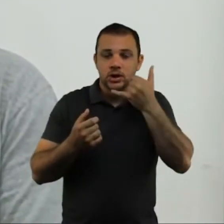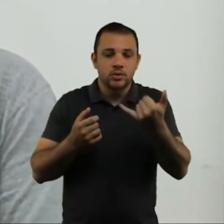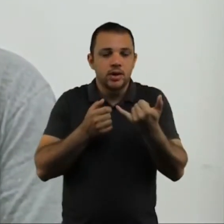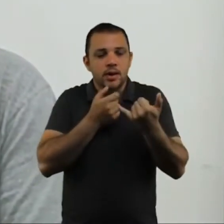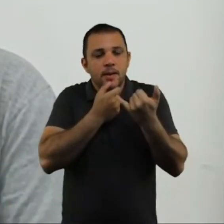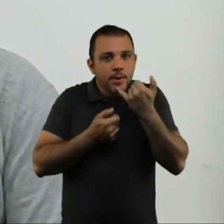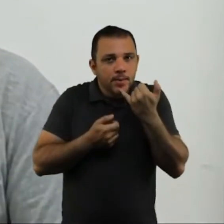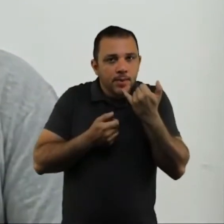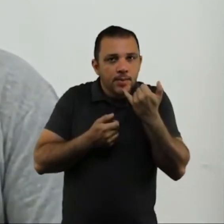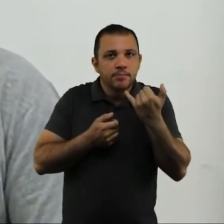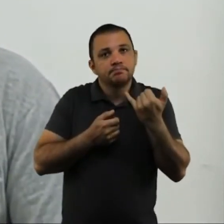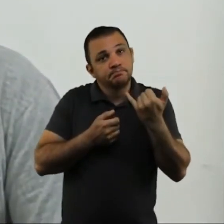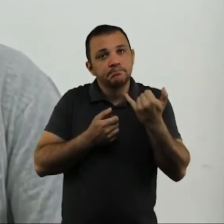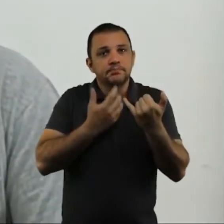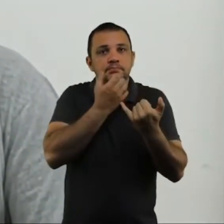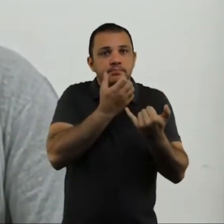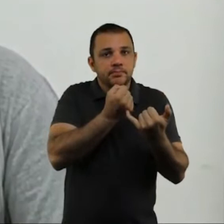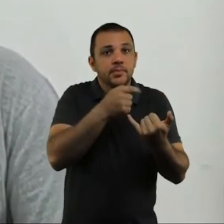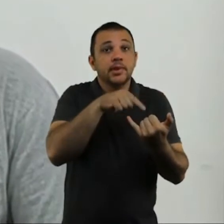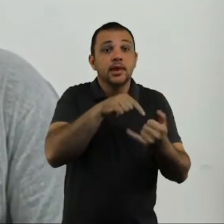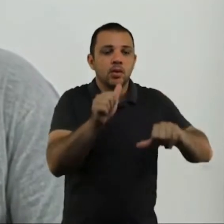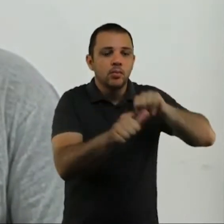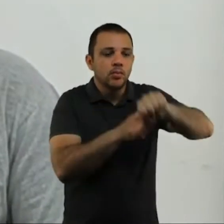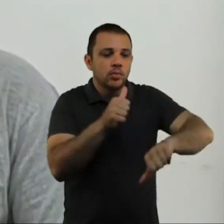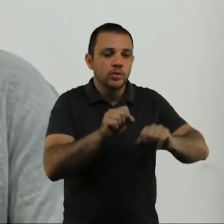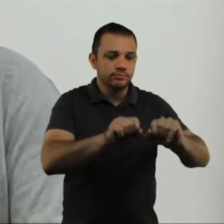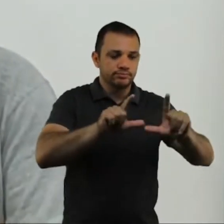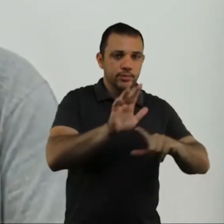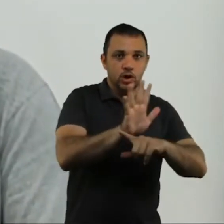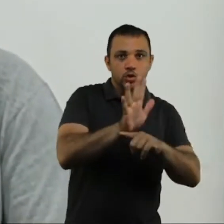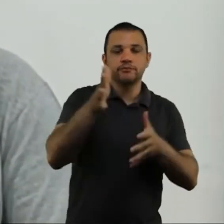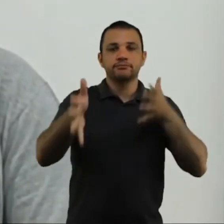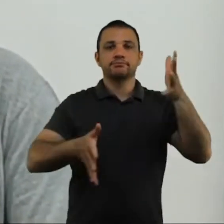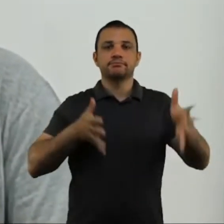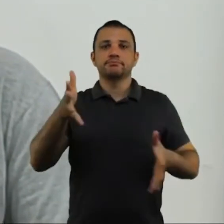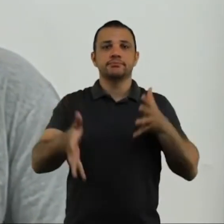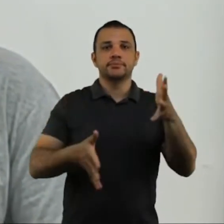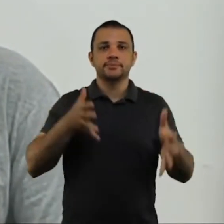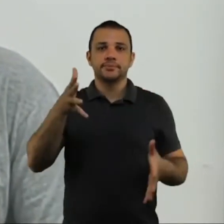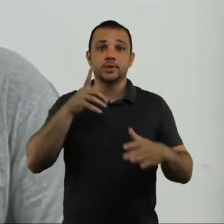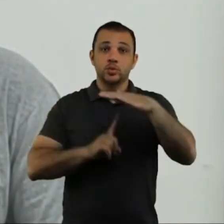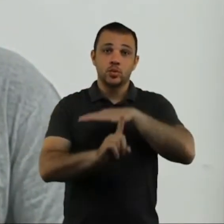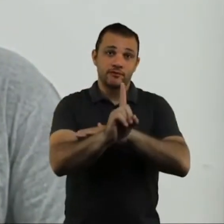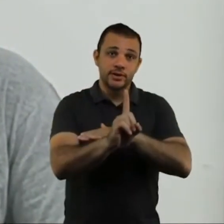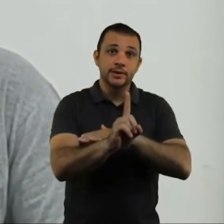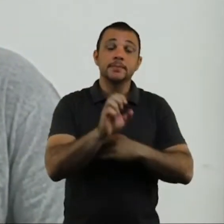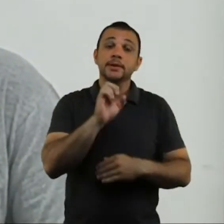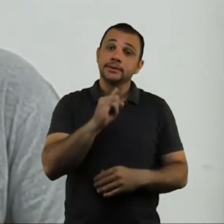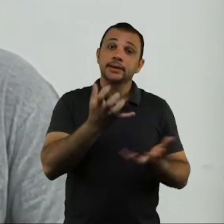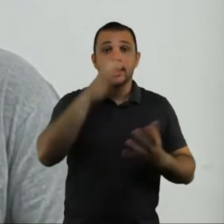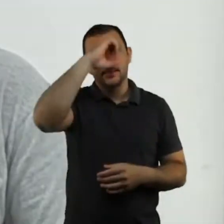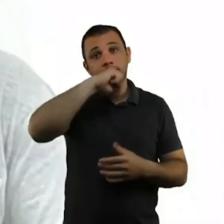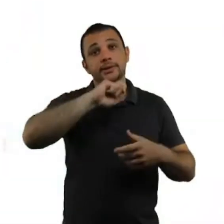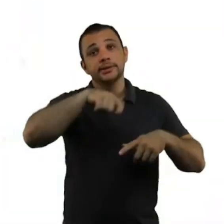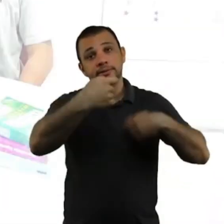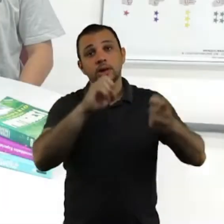na sinalização, né? Então serve, mais uma vez, tanto para você aprender quanto para você numa situação ali querendo se comunicar, é muito